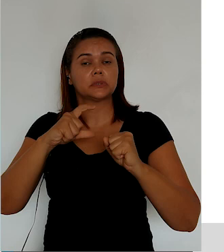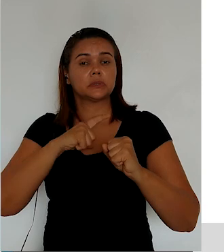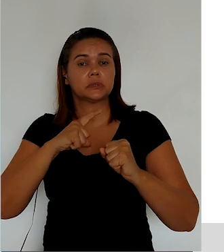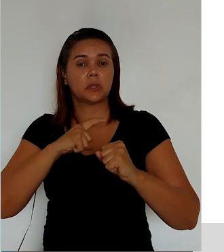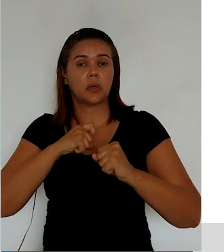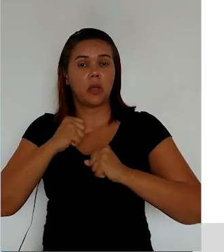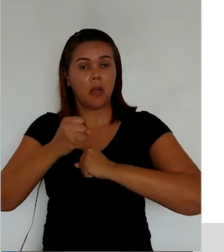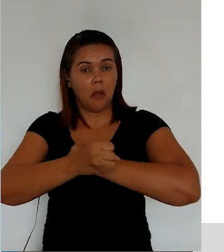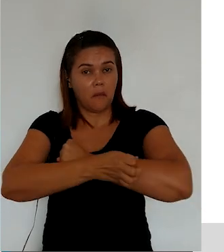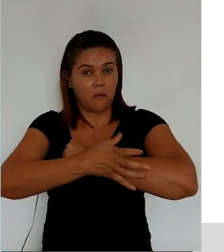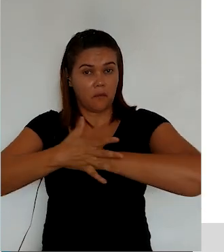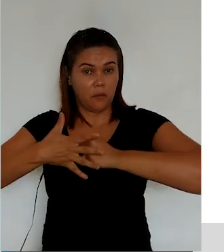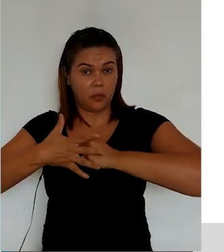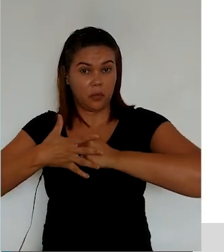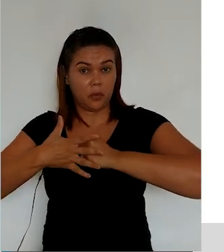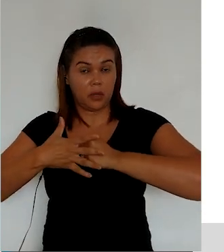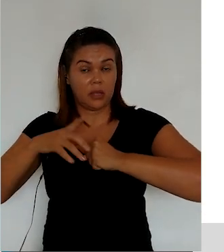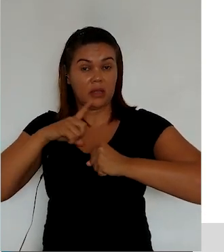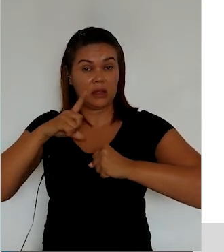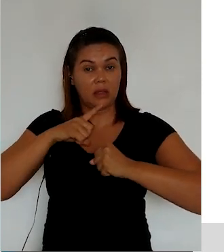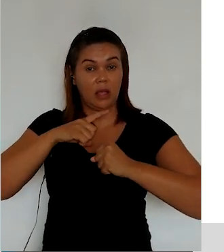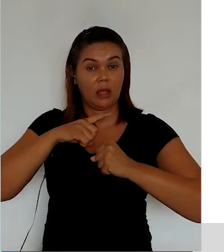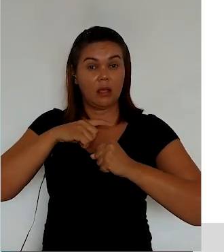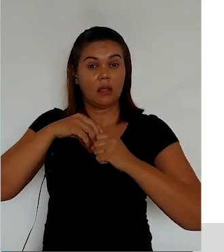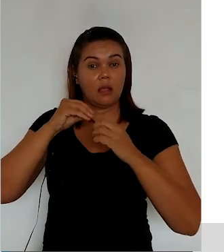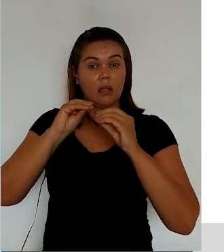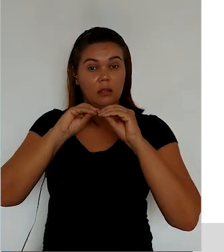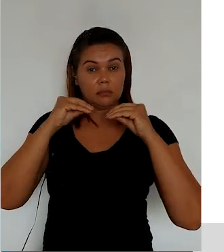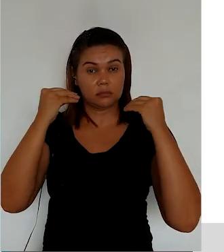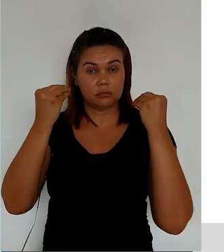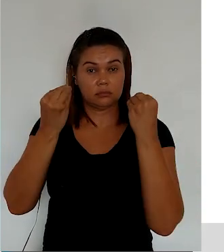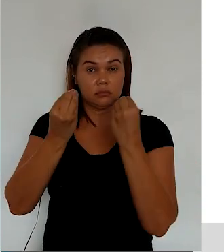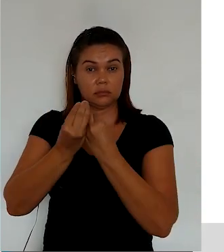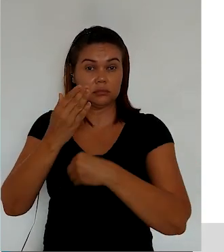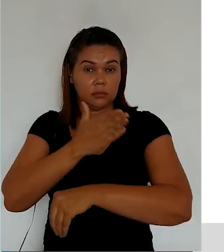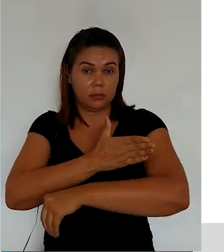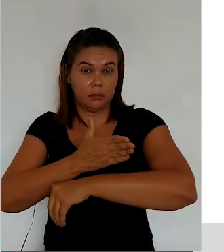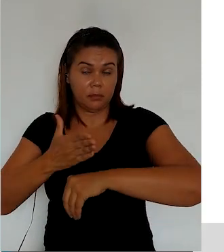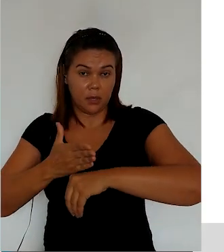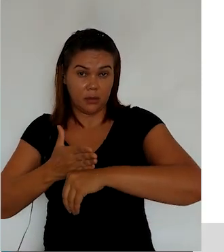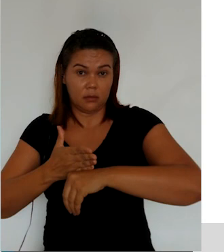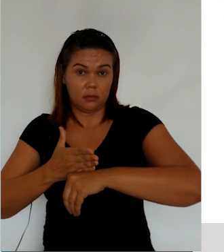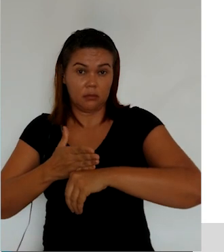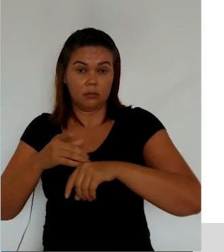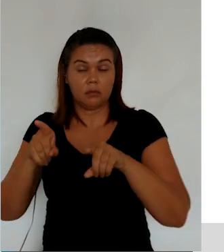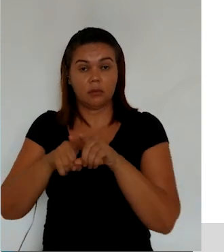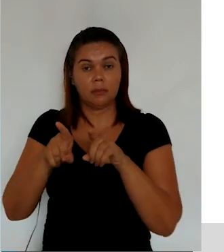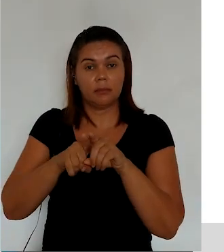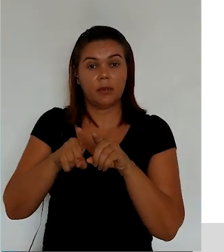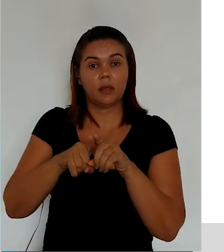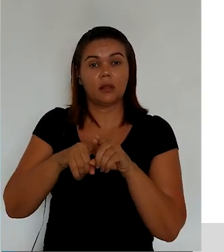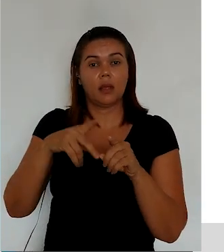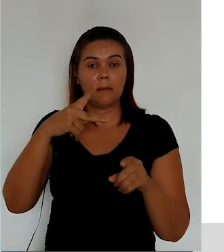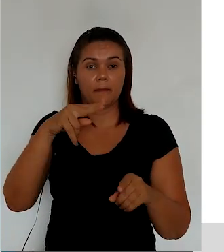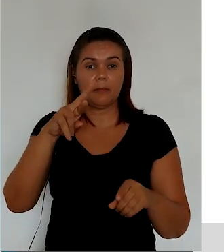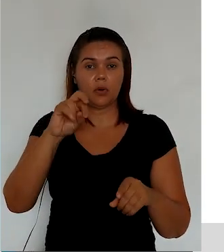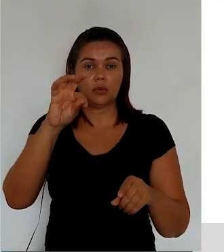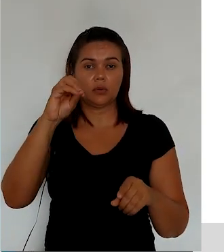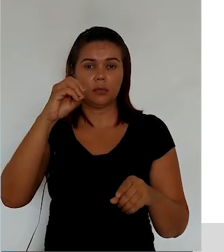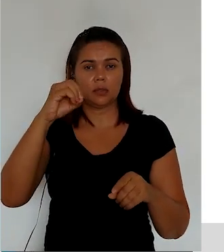tipo fibroso, encontrado na substância branca, e